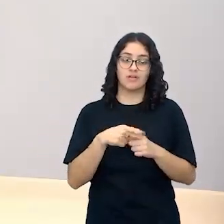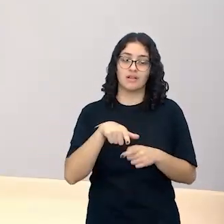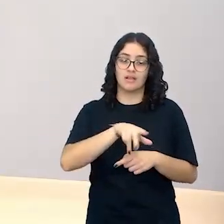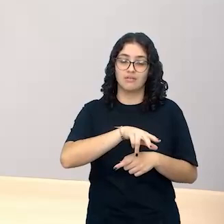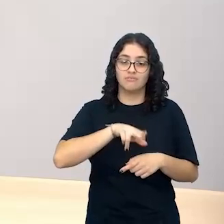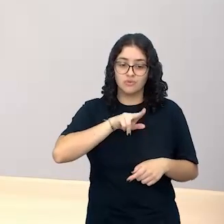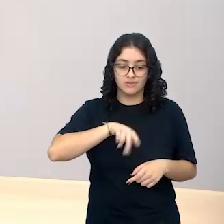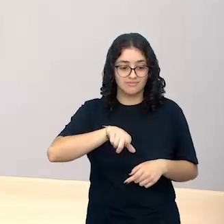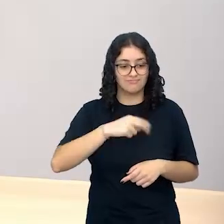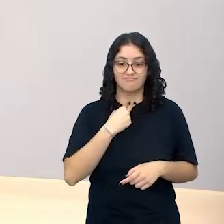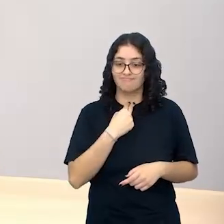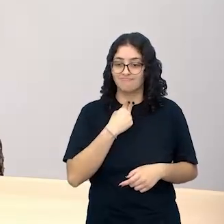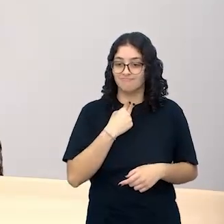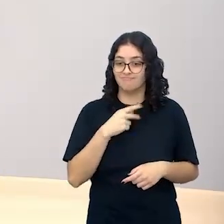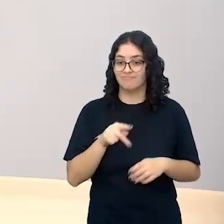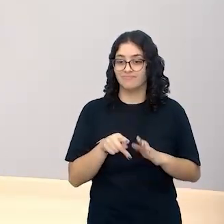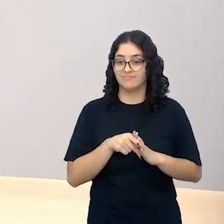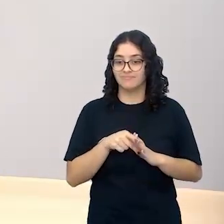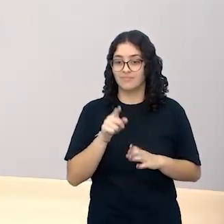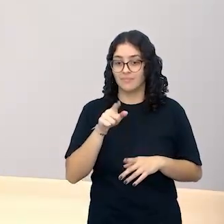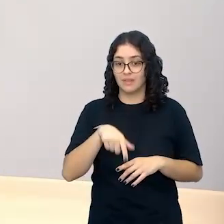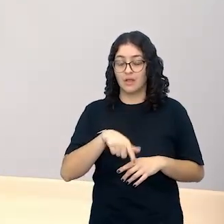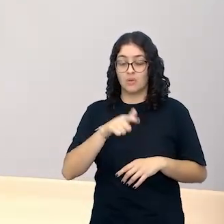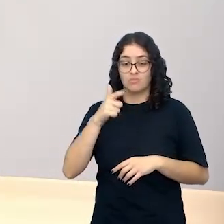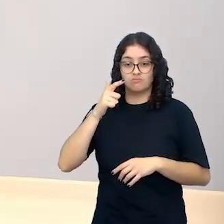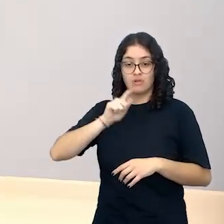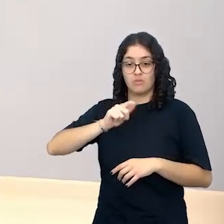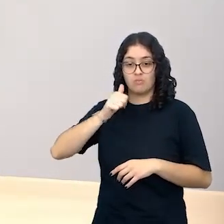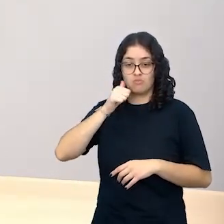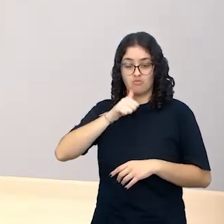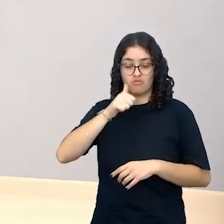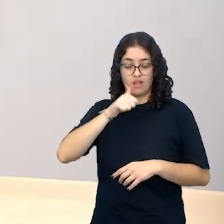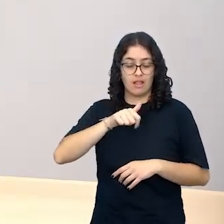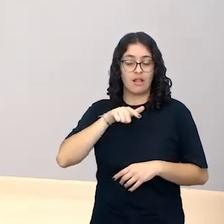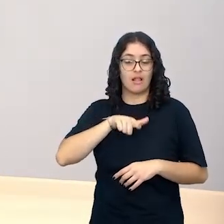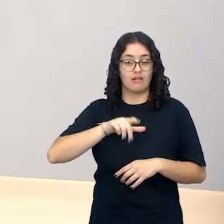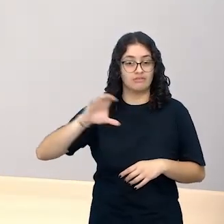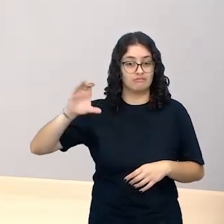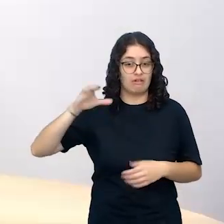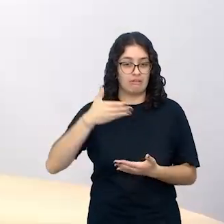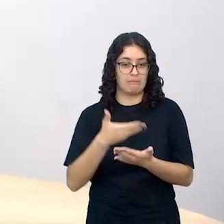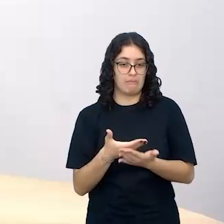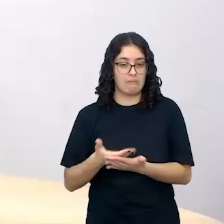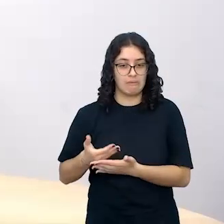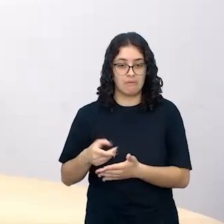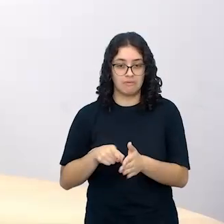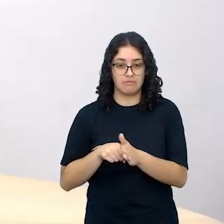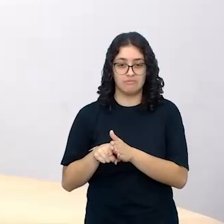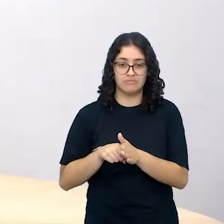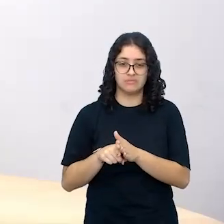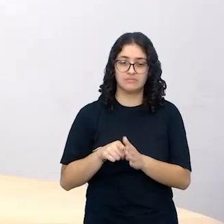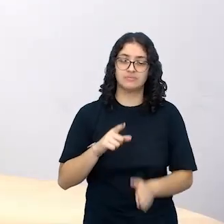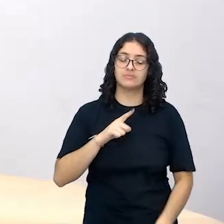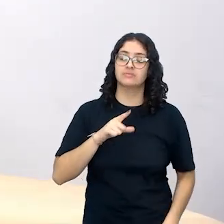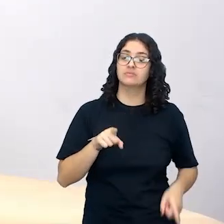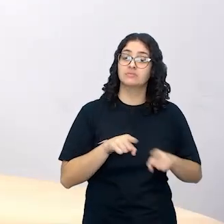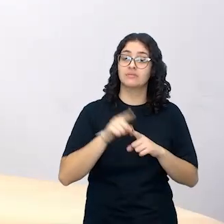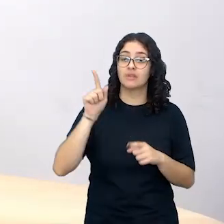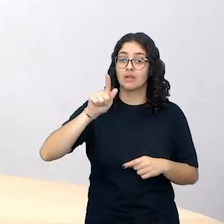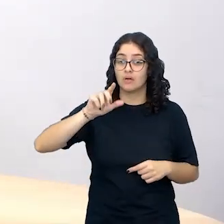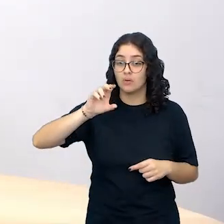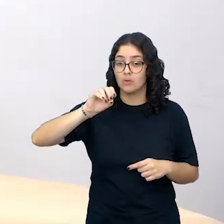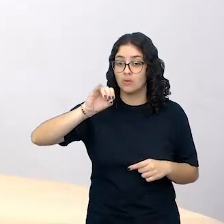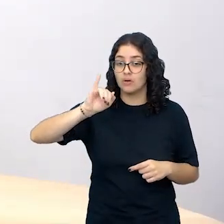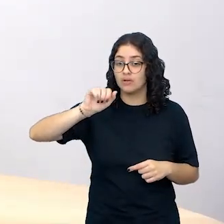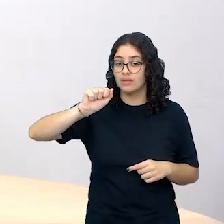um processo de ser uma das grandes aí mulheres. Você falando assim, estou lembrando em Goiânia, né, que aconteceu